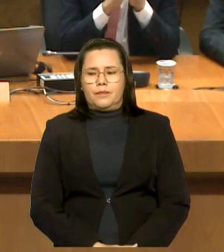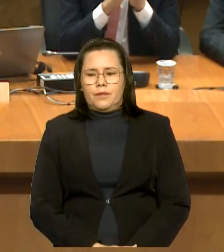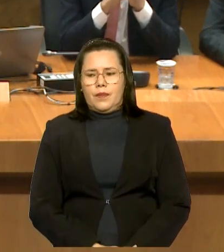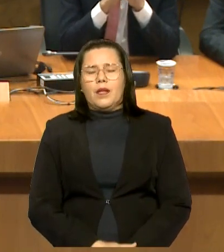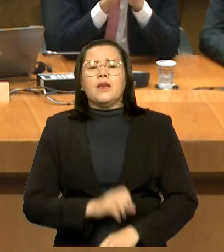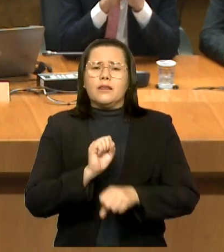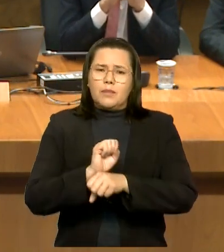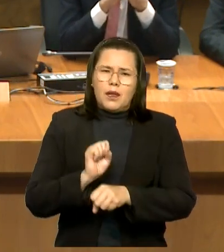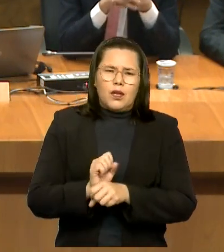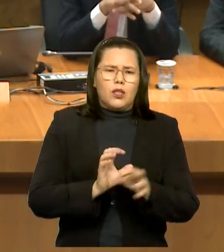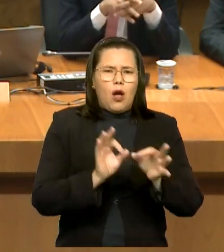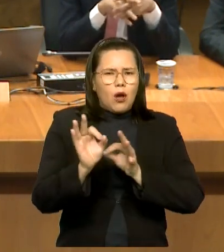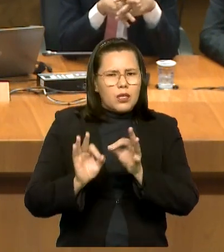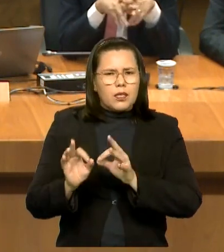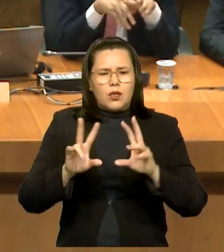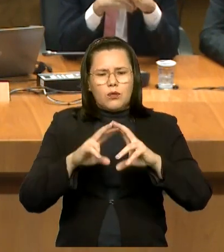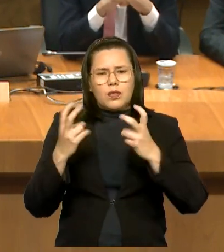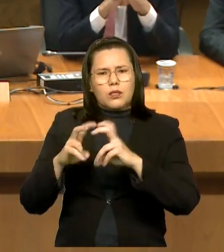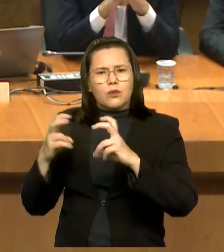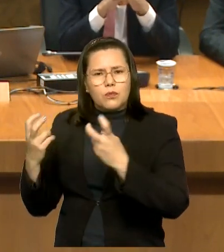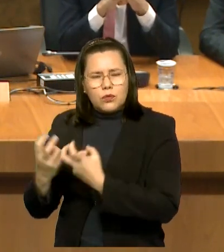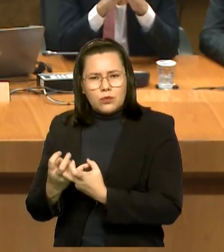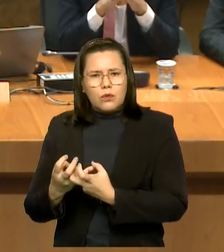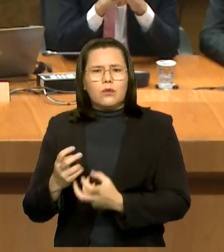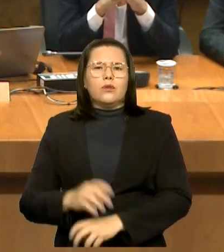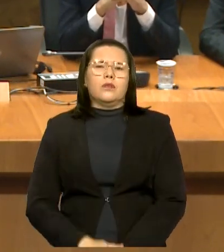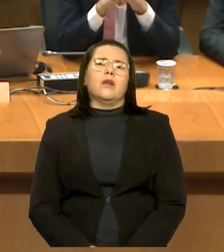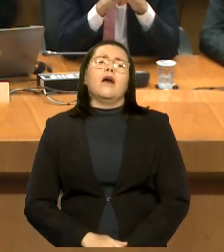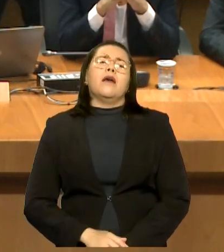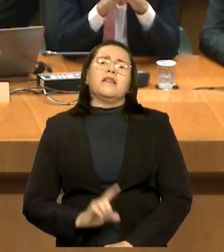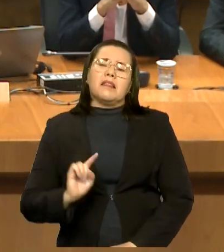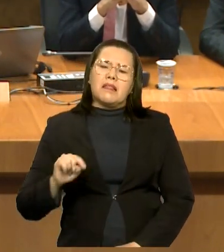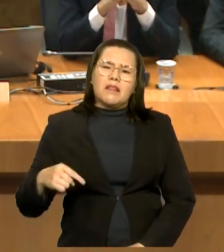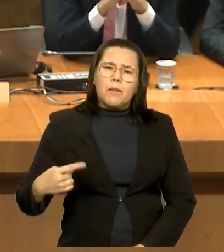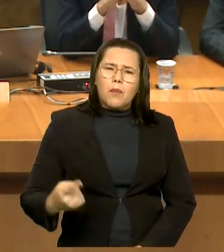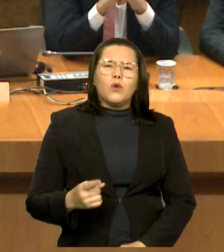a presidente Iracema incluir na ordem do dia.